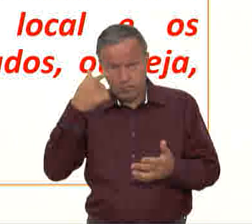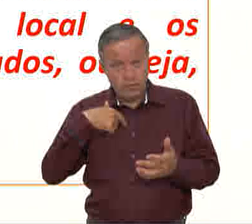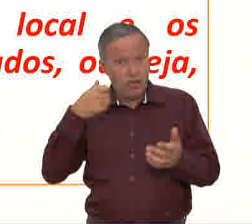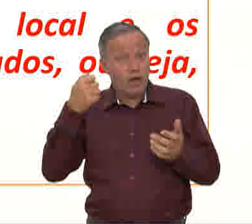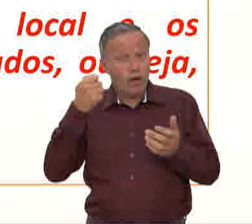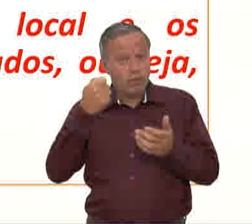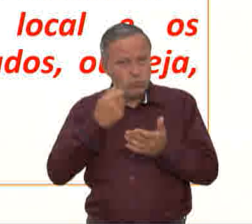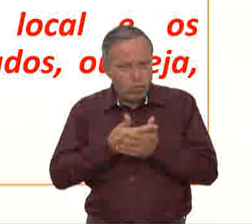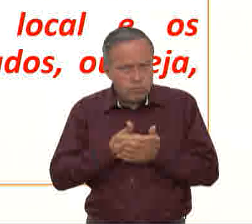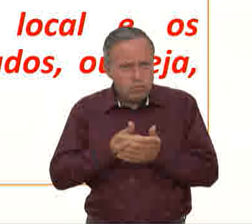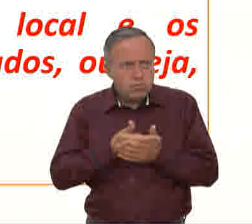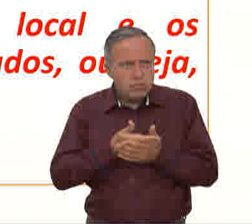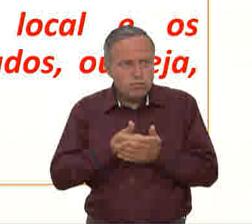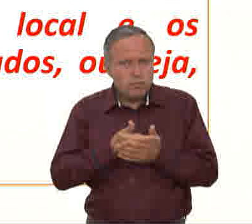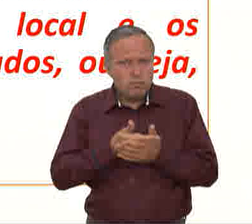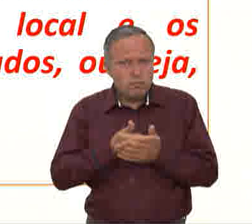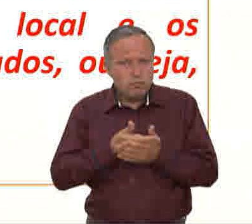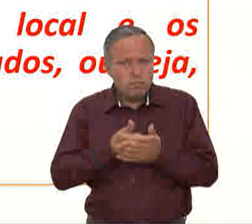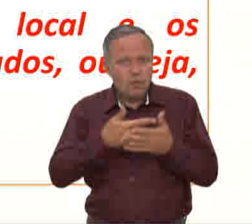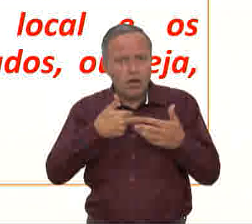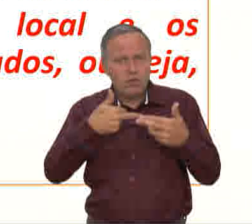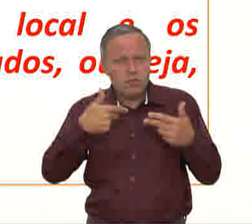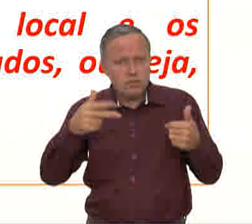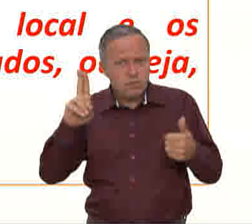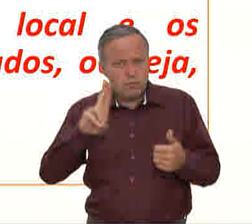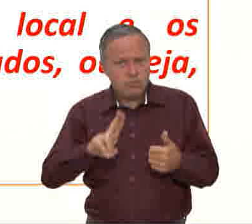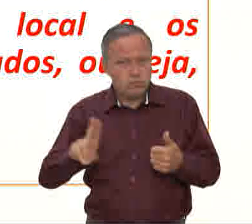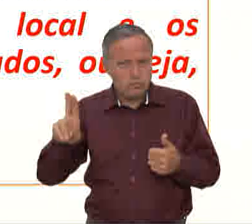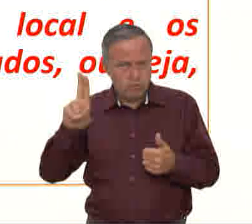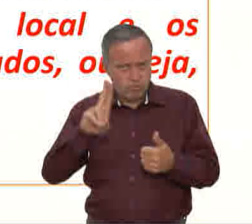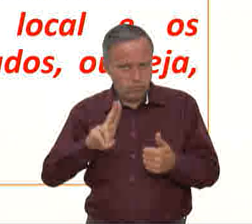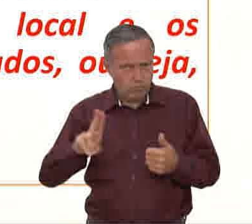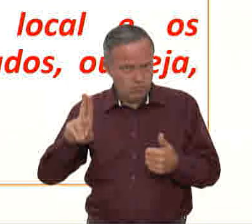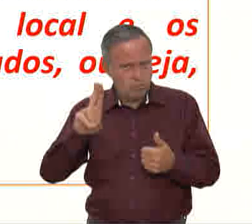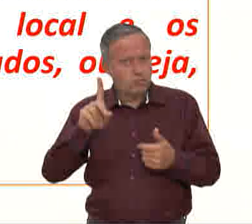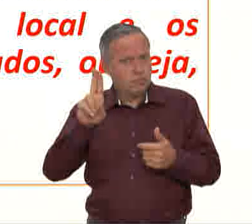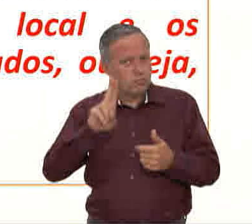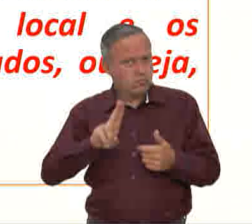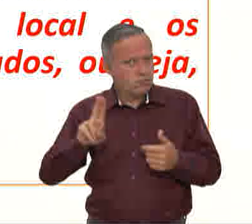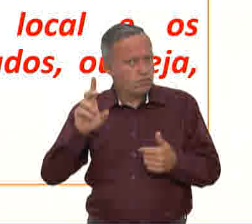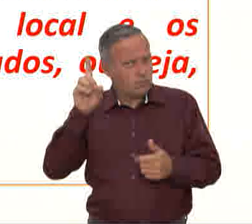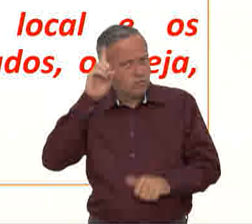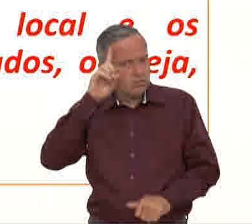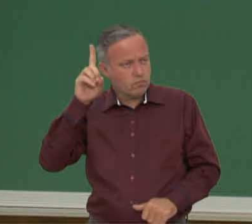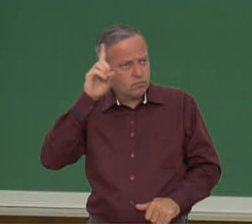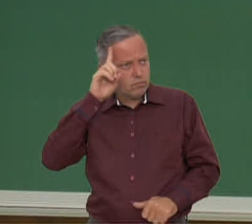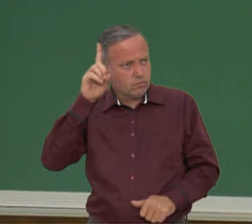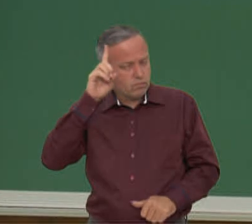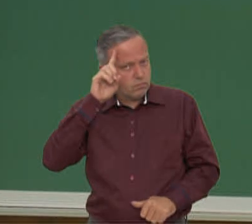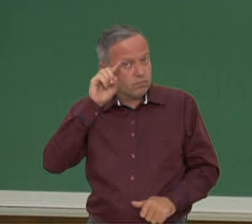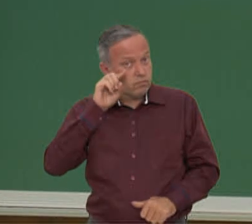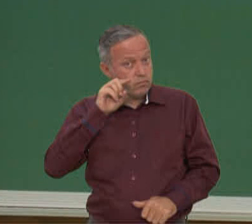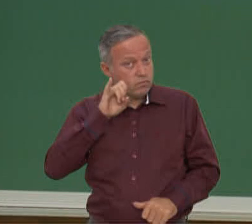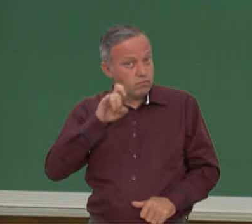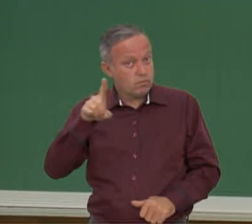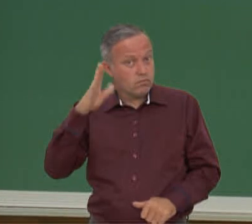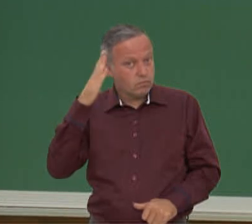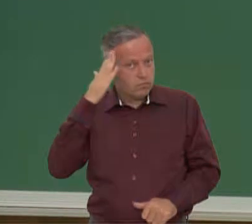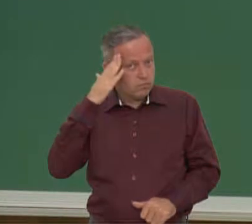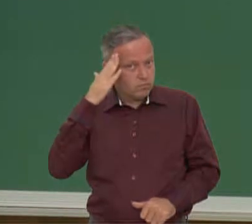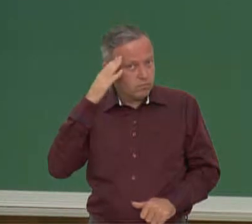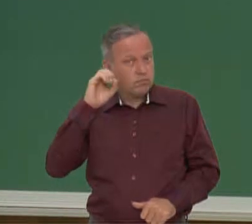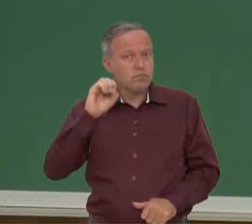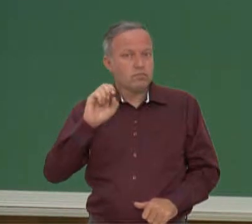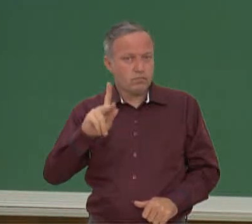nós temos um acesso maior aos bens de consumo também, aos bens de produção. Então, se você pensou nessa linha de raciocínio,